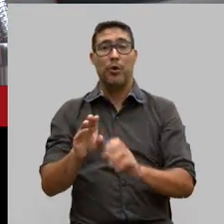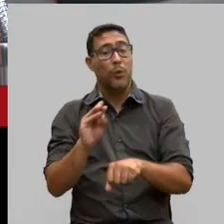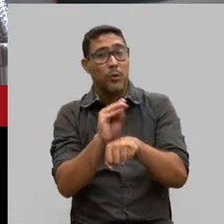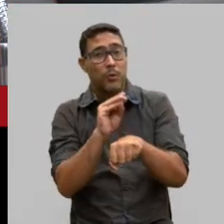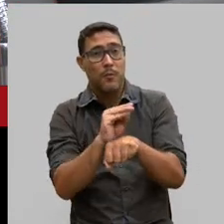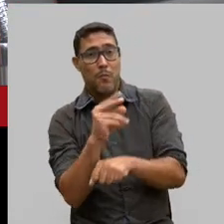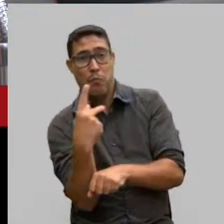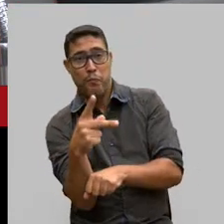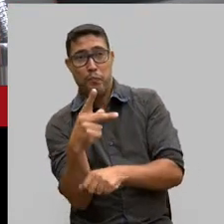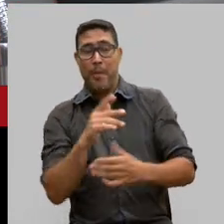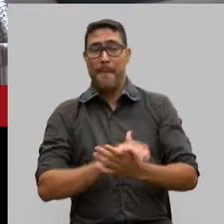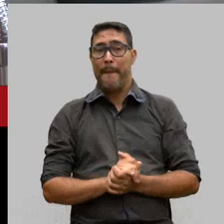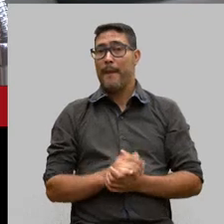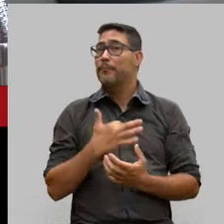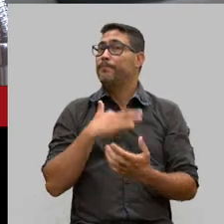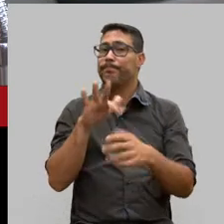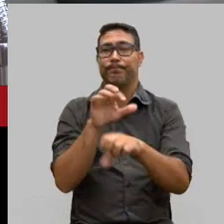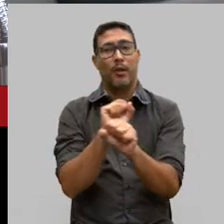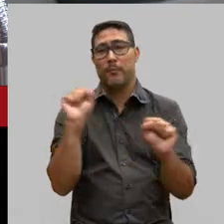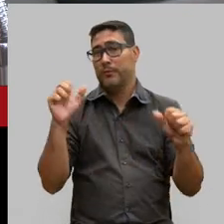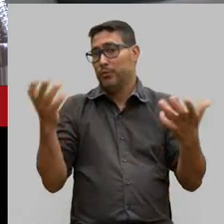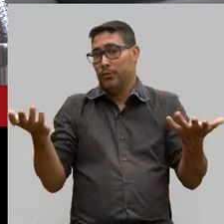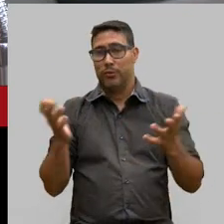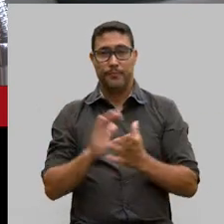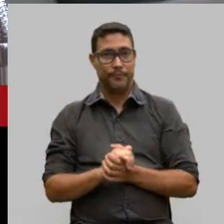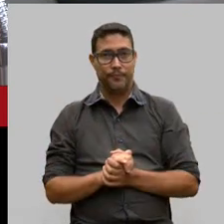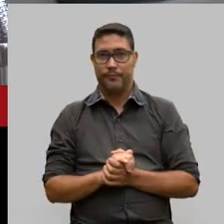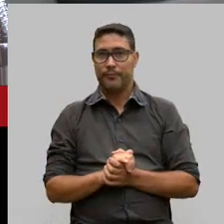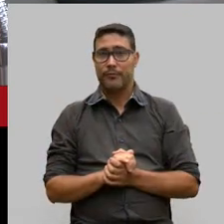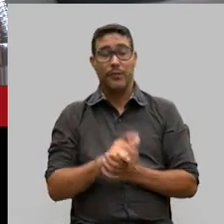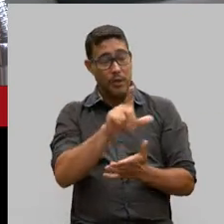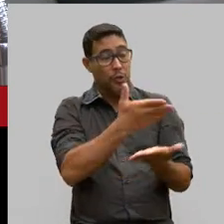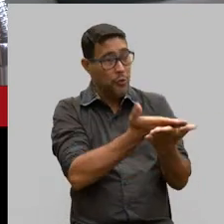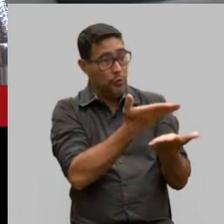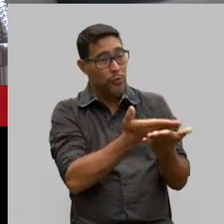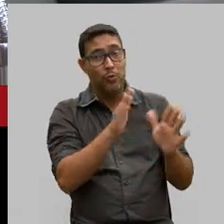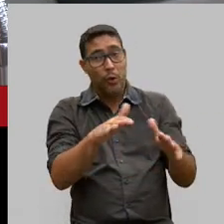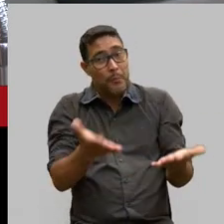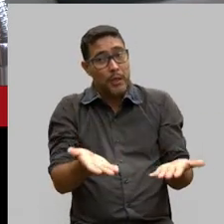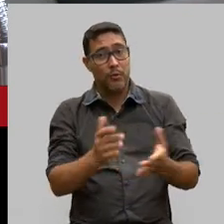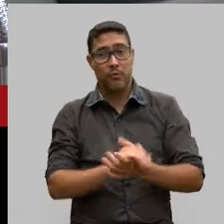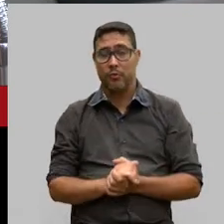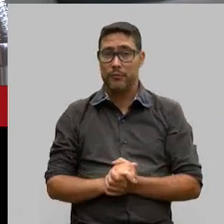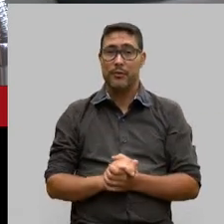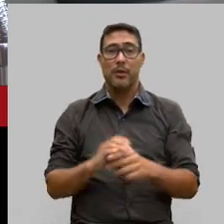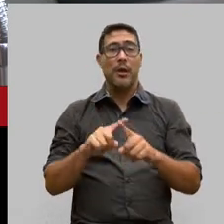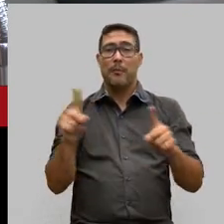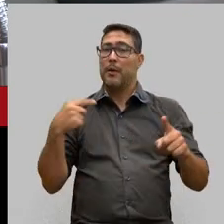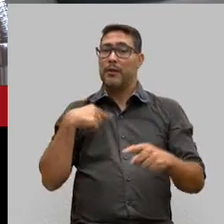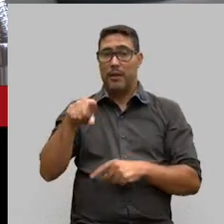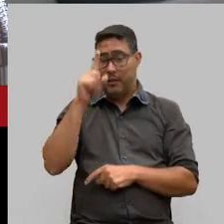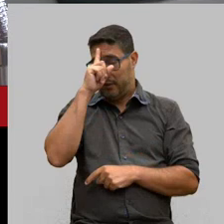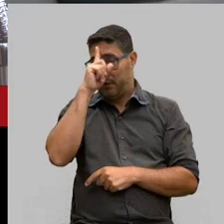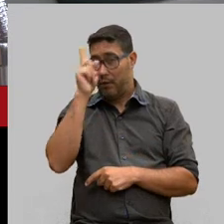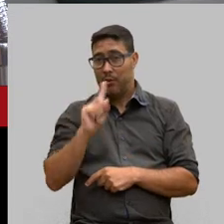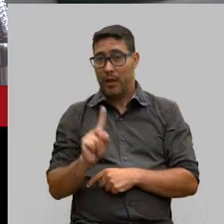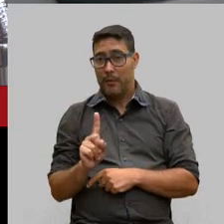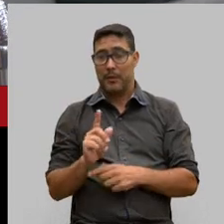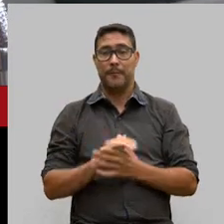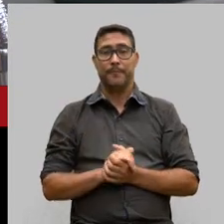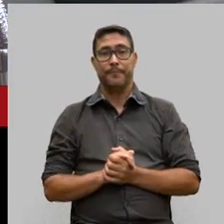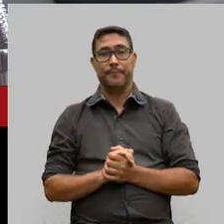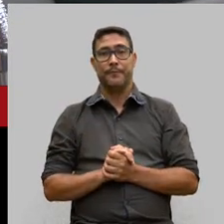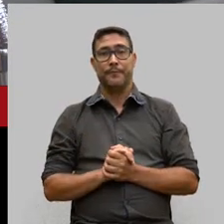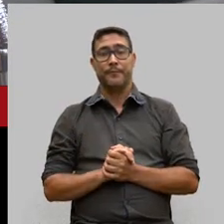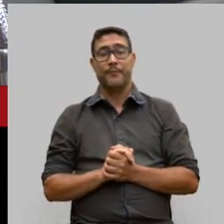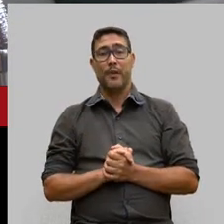é o cúmulo do absurdo eles estudou para isso mas eles não sabem aí como